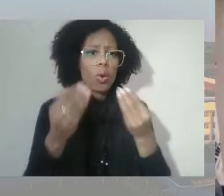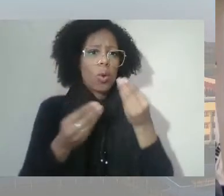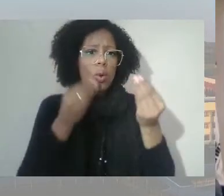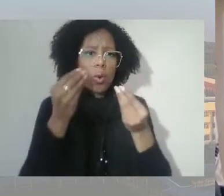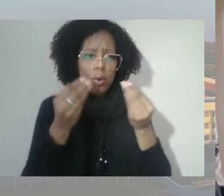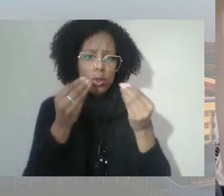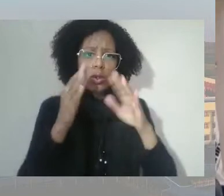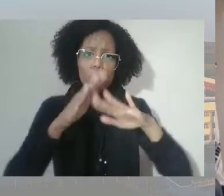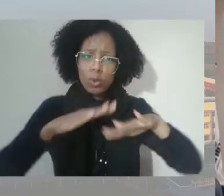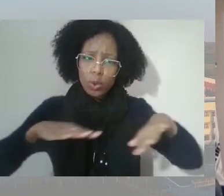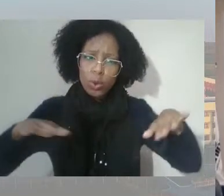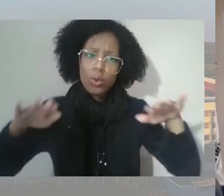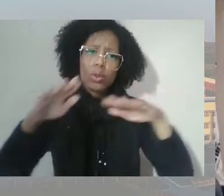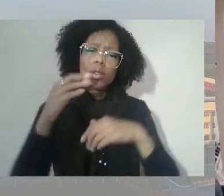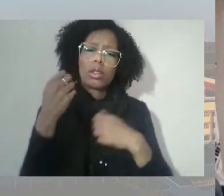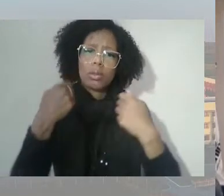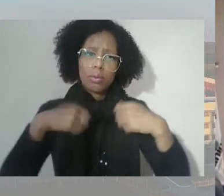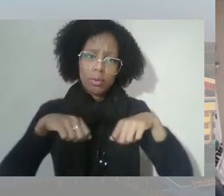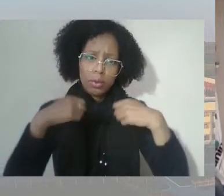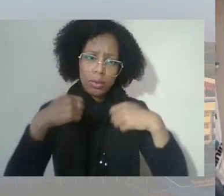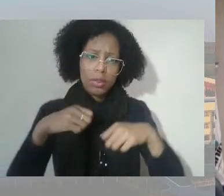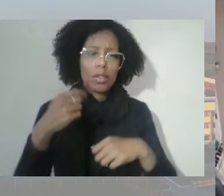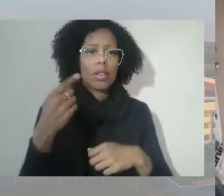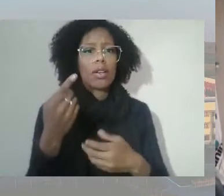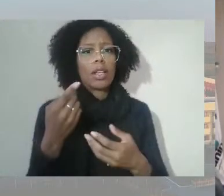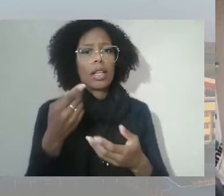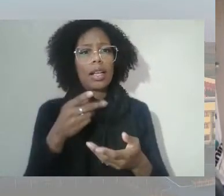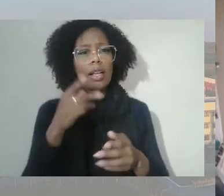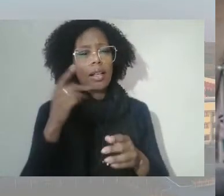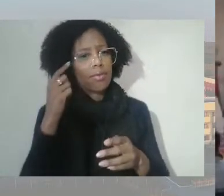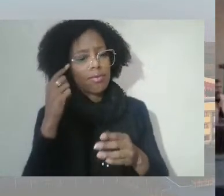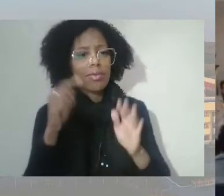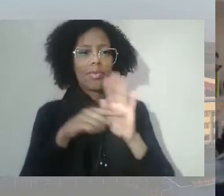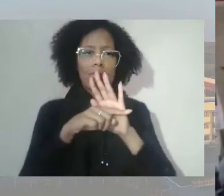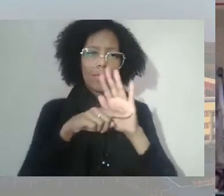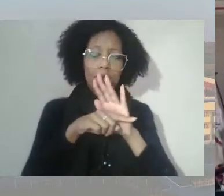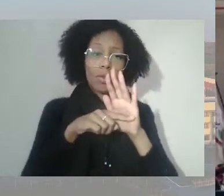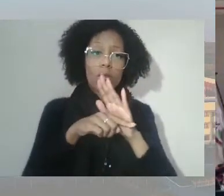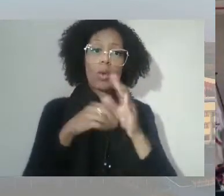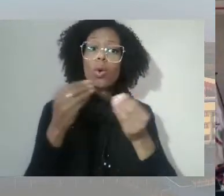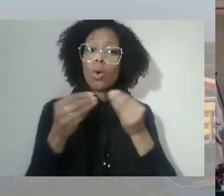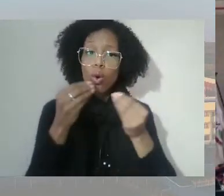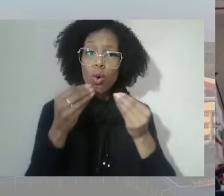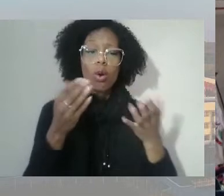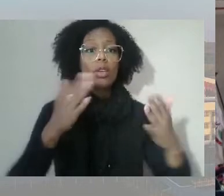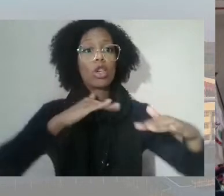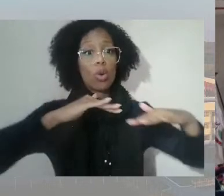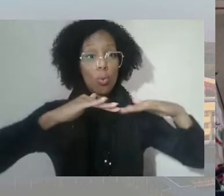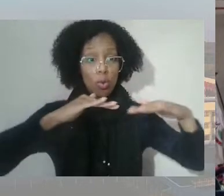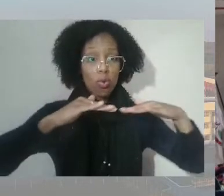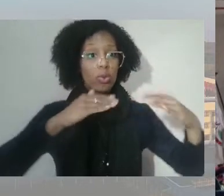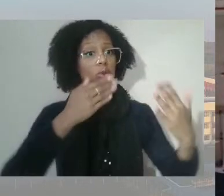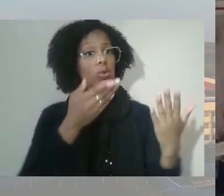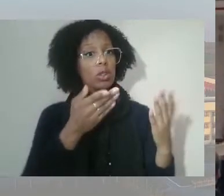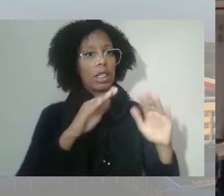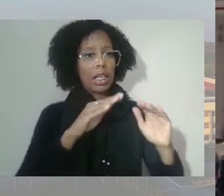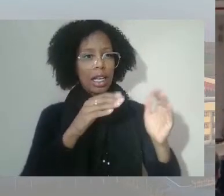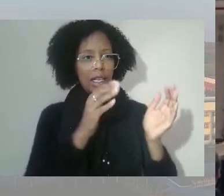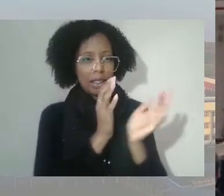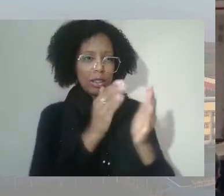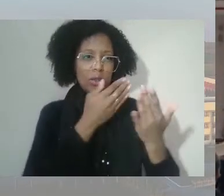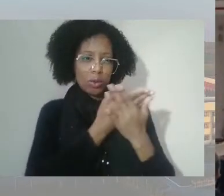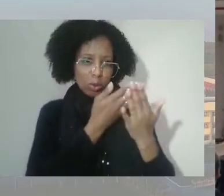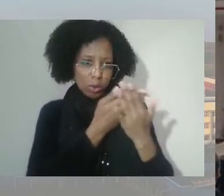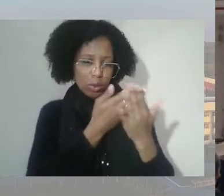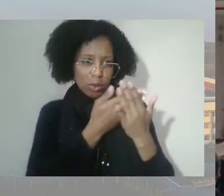é valoroso, e principalmente que esse valoroso ele vem da luta do movimento estudantil. O que nós já conquistamos na